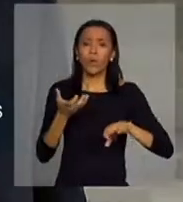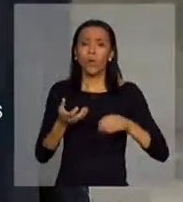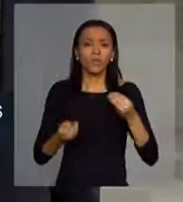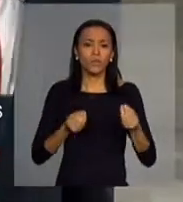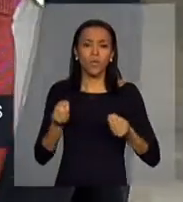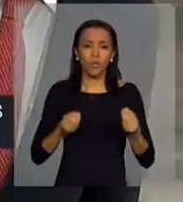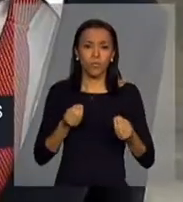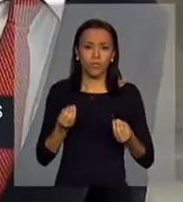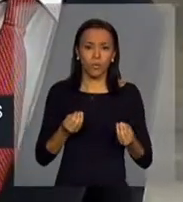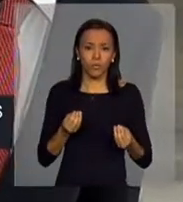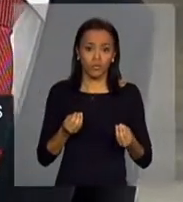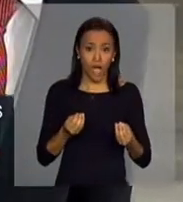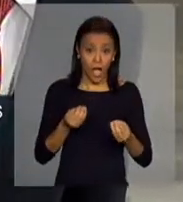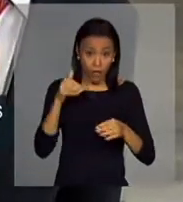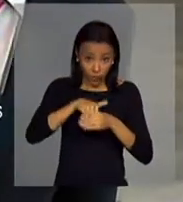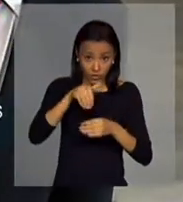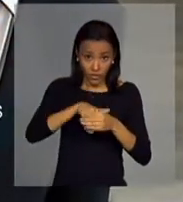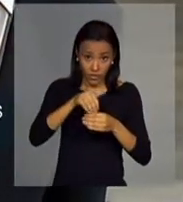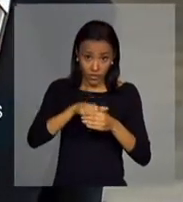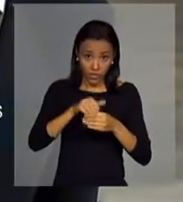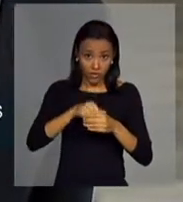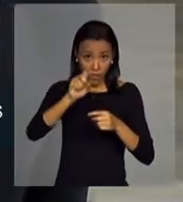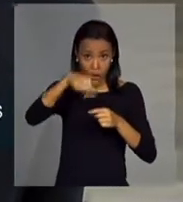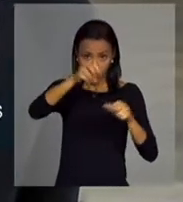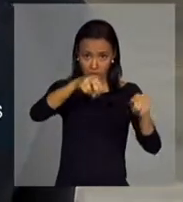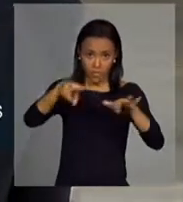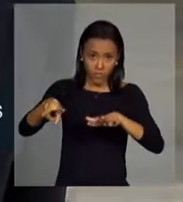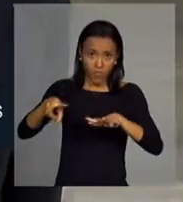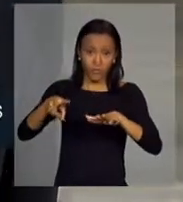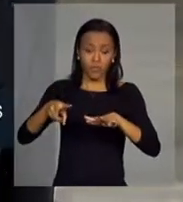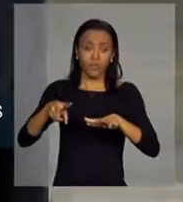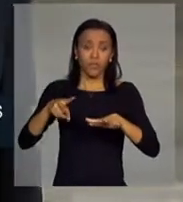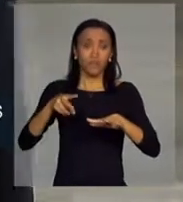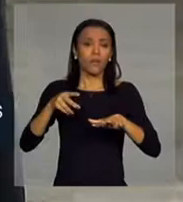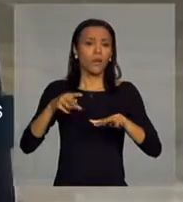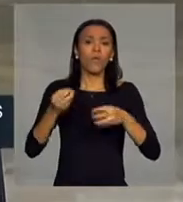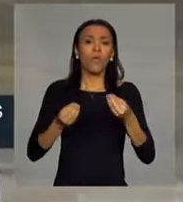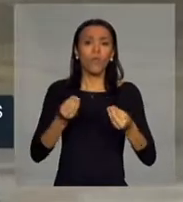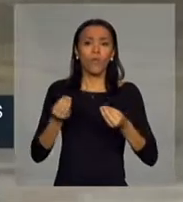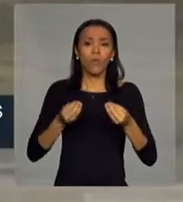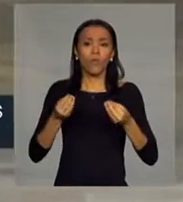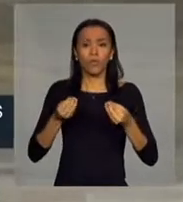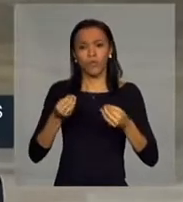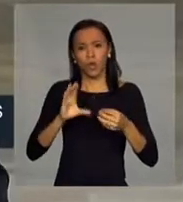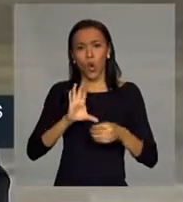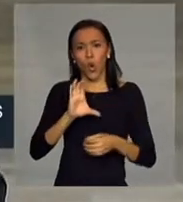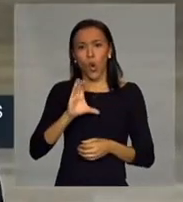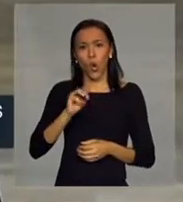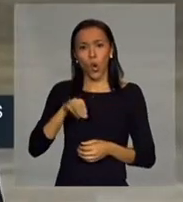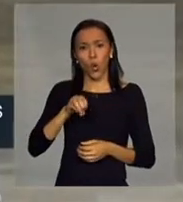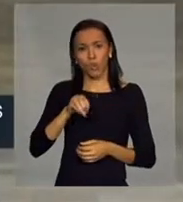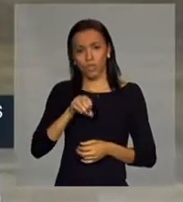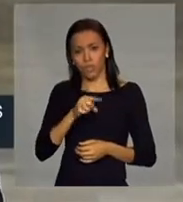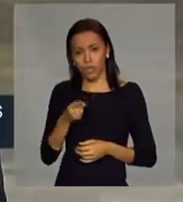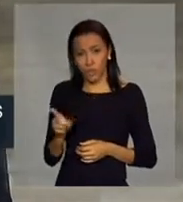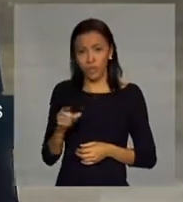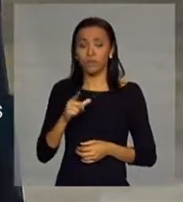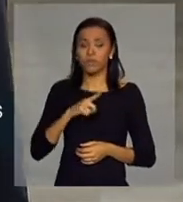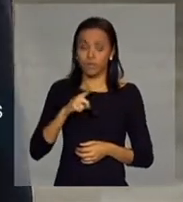Como? A votação na semana que vem seria em que? Numa comissão já no plenário? Tem a comissão já que